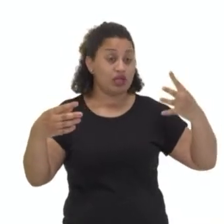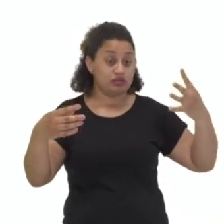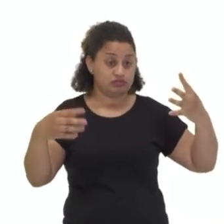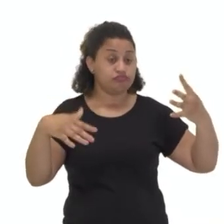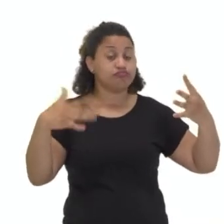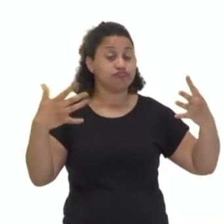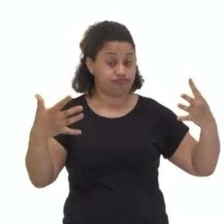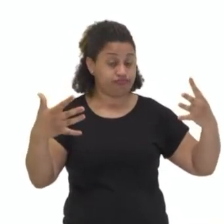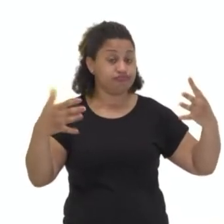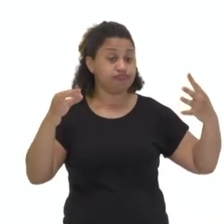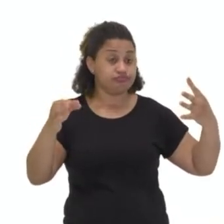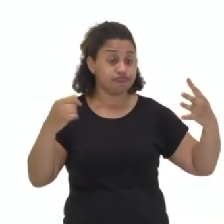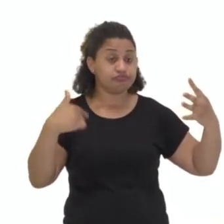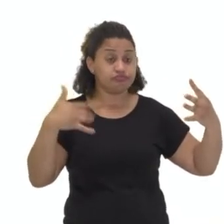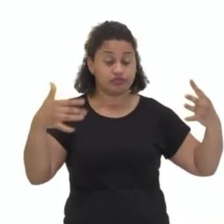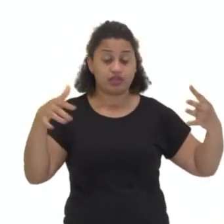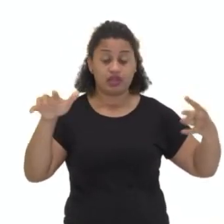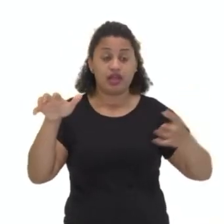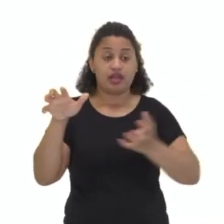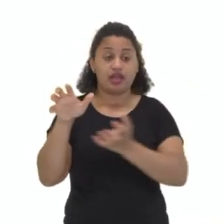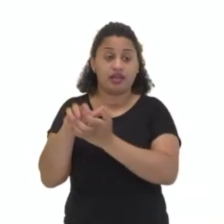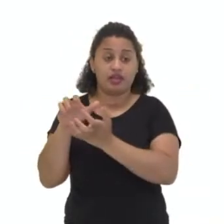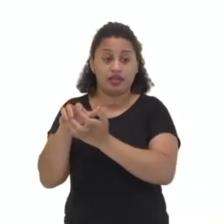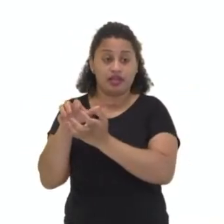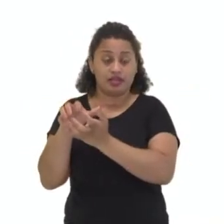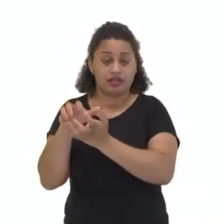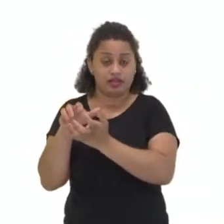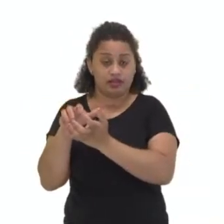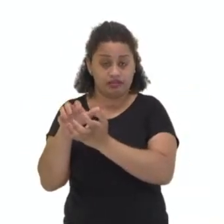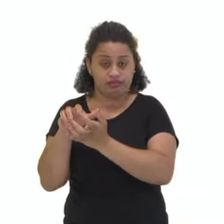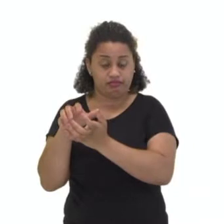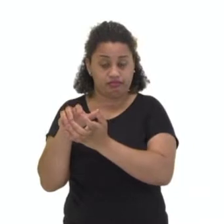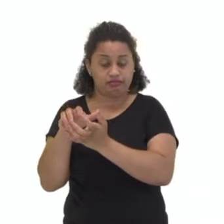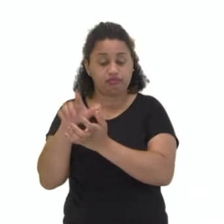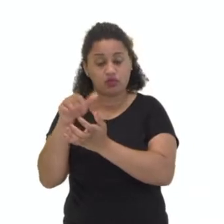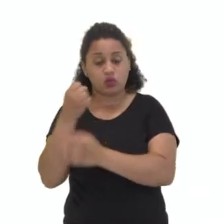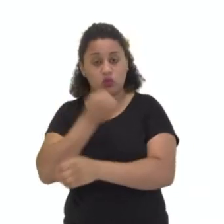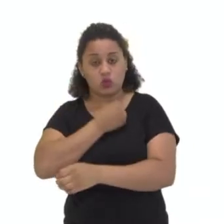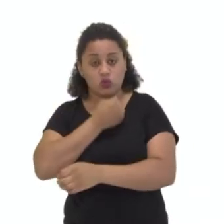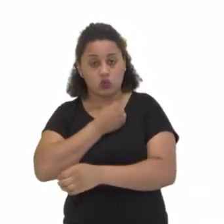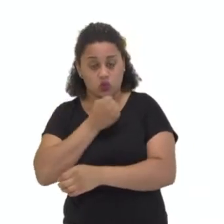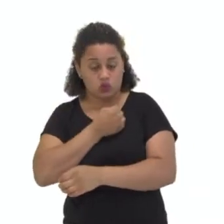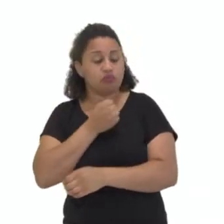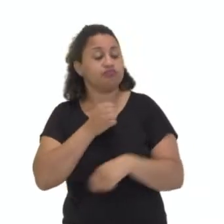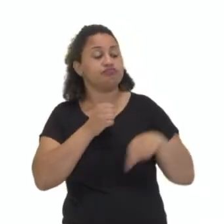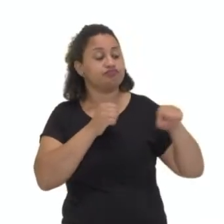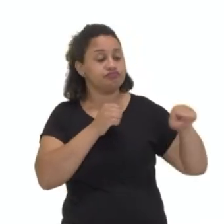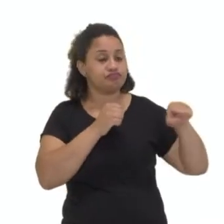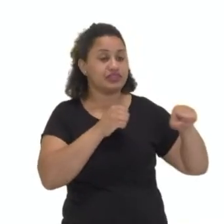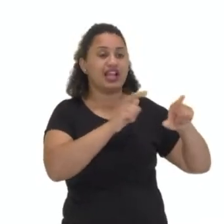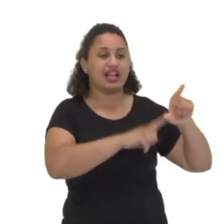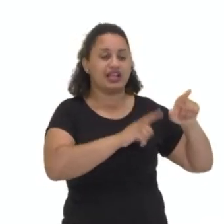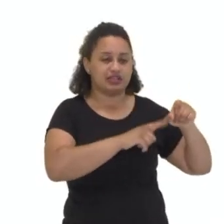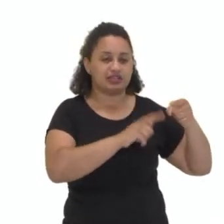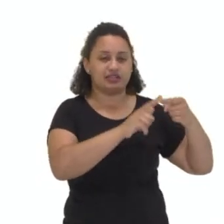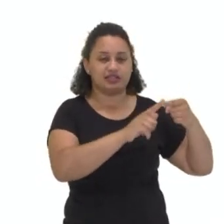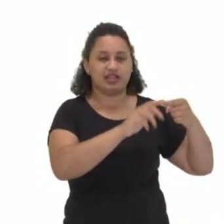posso desenvolver de diversas formas. Você pode também desenvolver o seu método, tá? Então, aqui nós